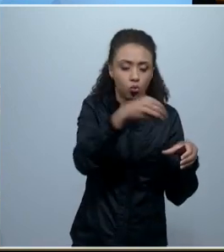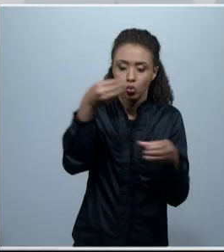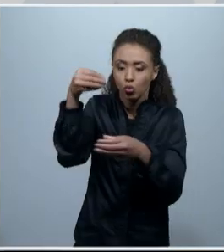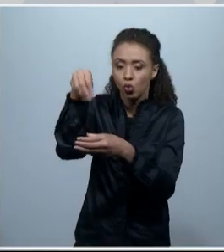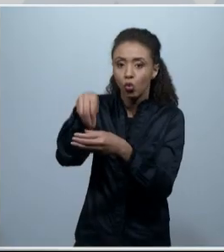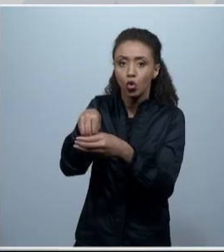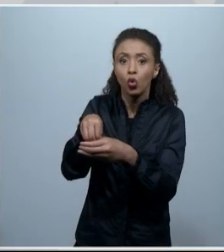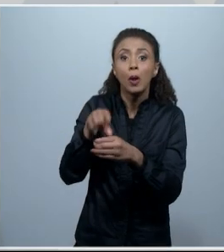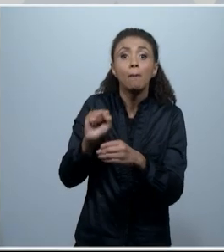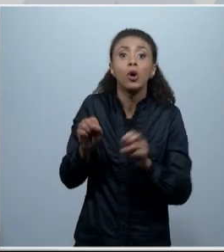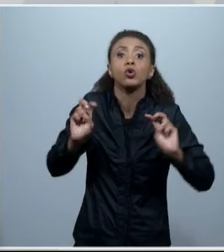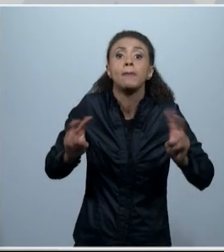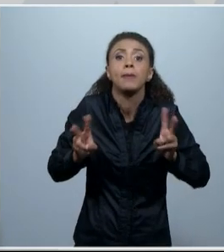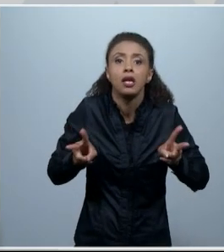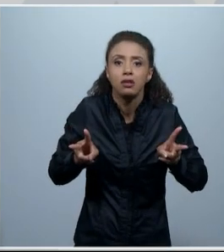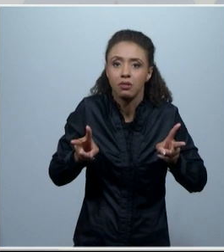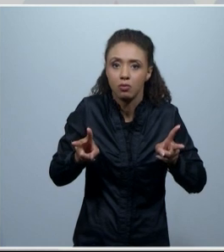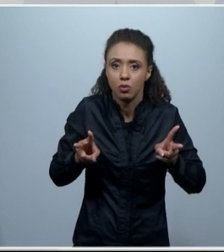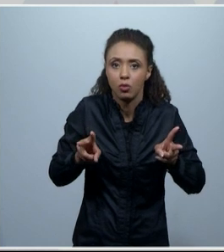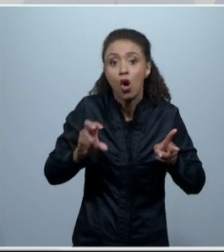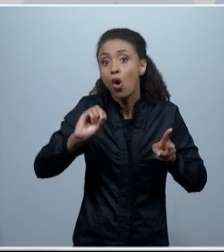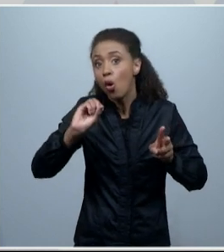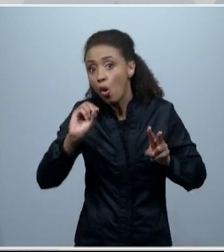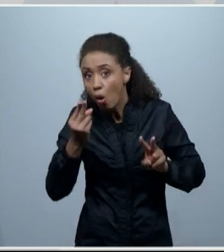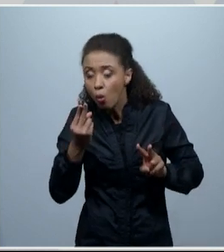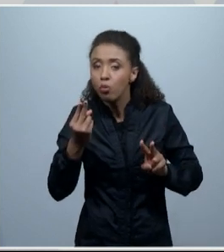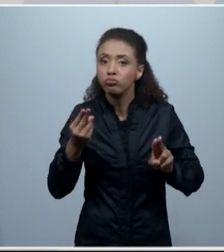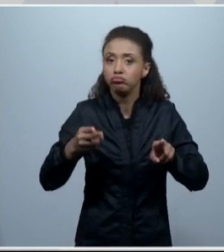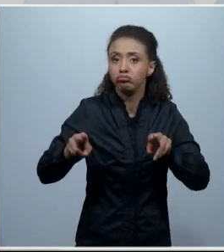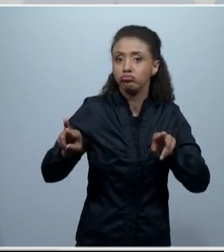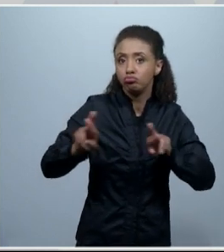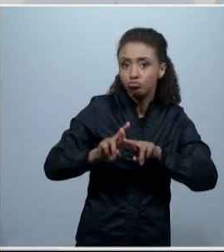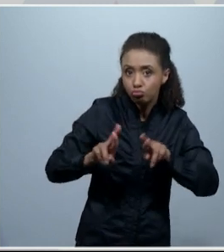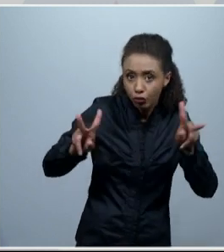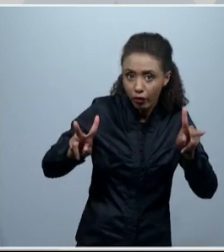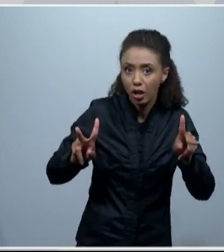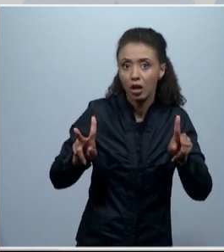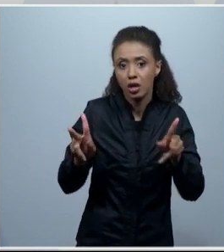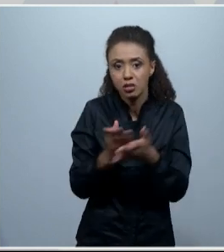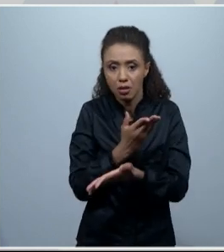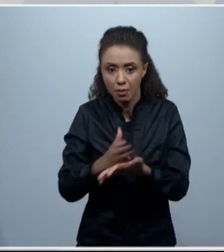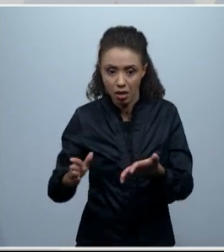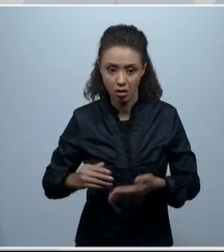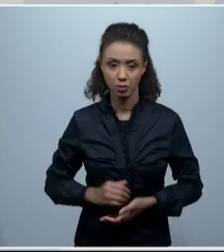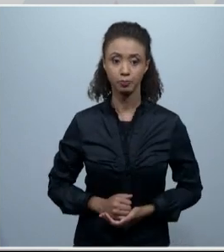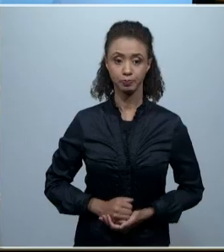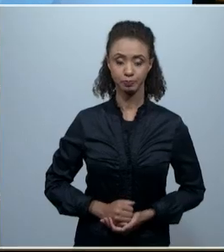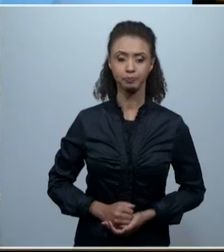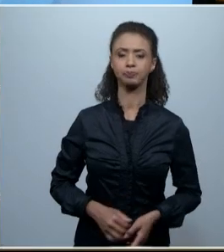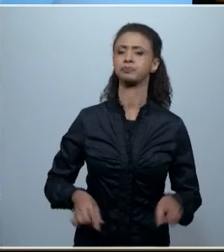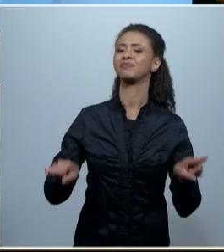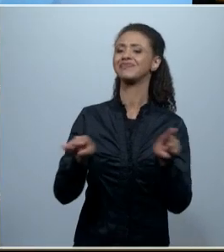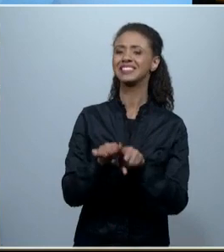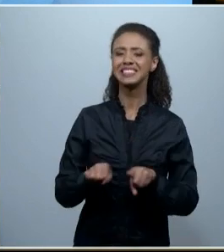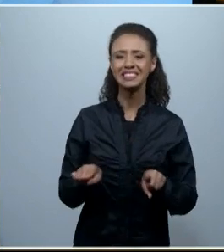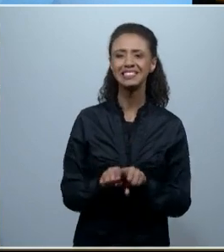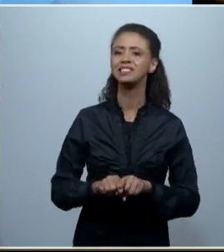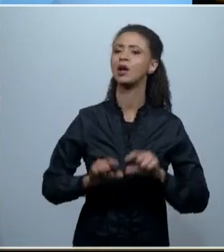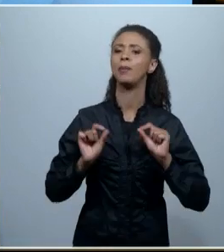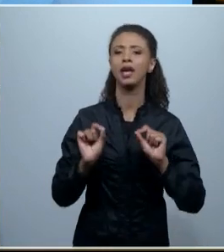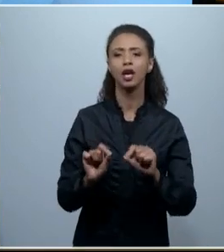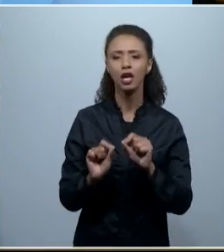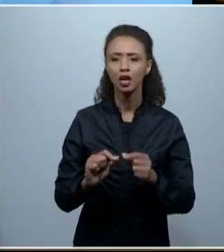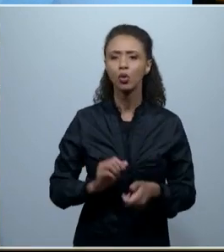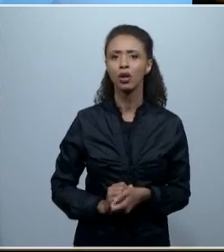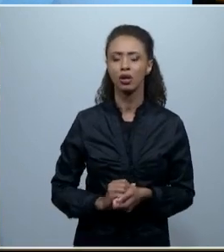chegamos na parte mais final que a partir de circunferência e seus elementos medida de cumprimento de arco o que é o arco central como eu